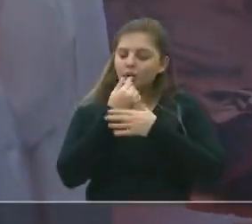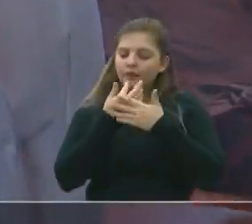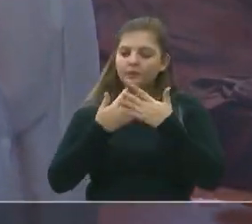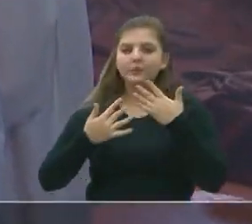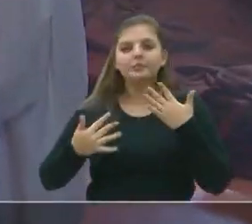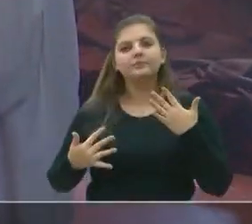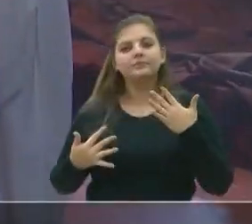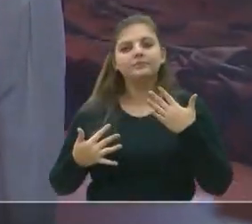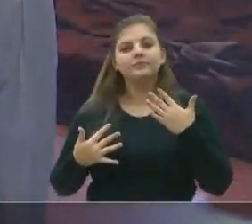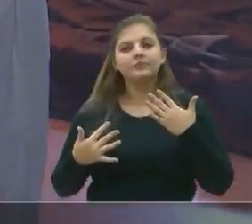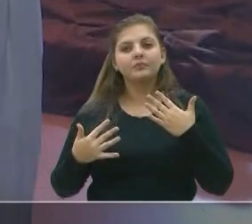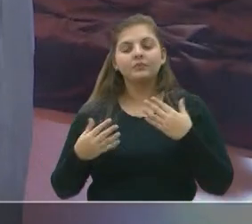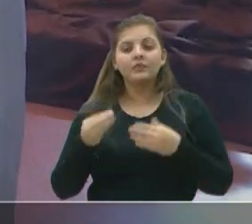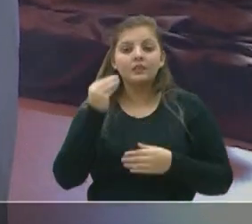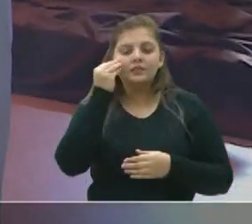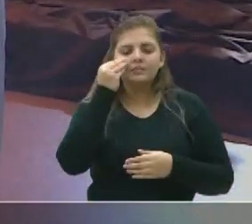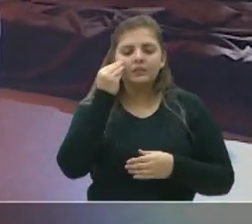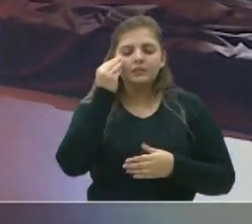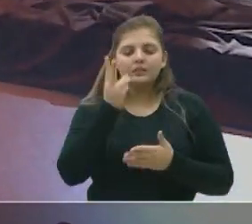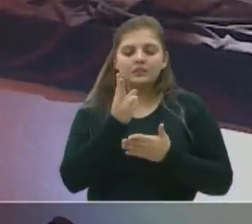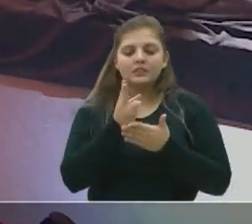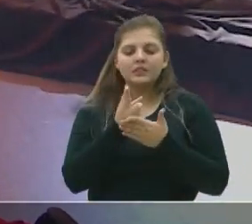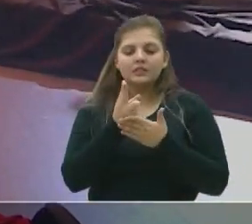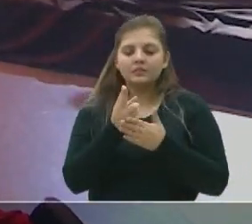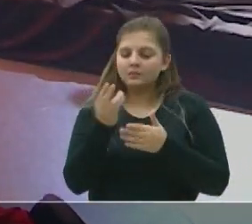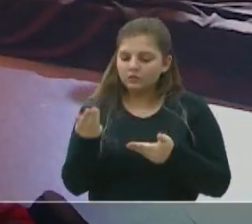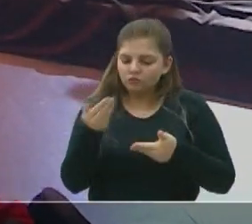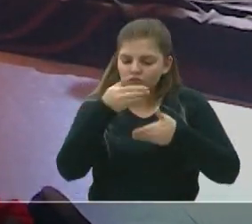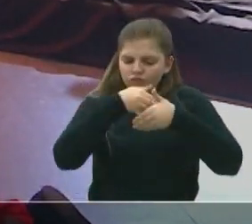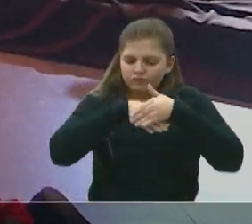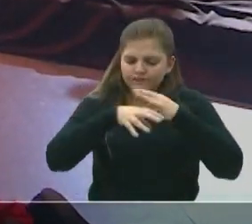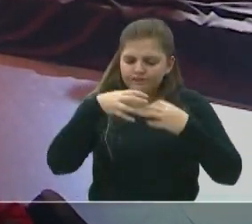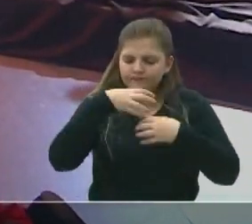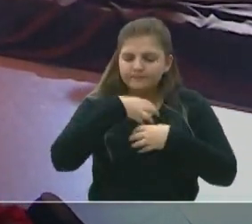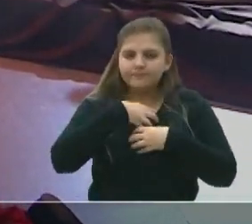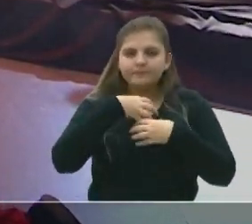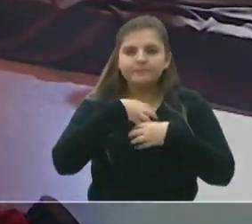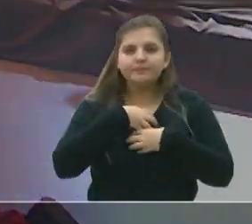sangue, que experimentemos sempre em nós a sua